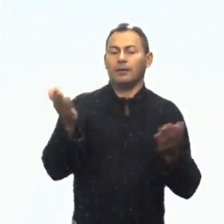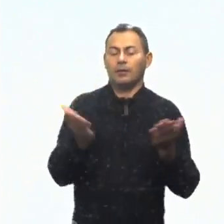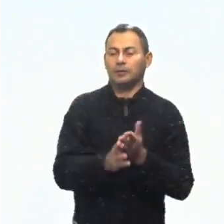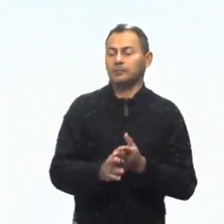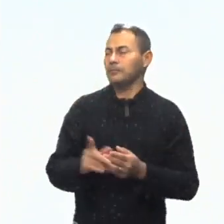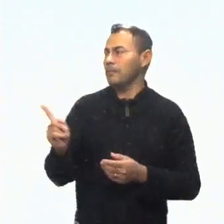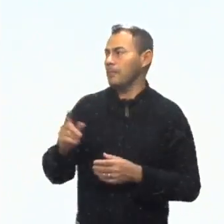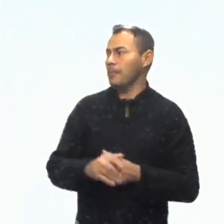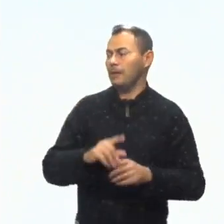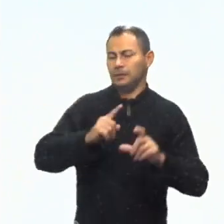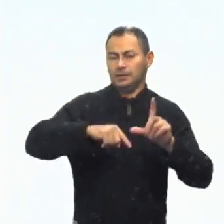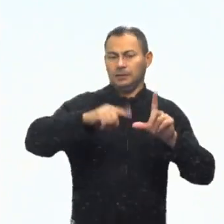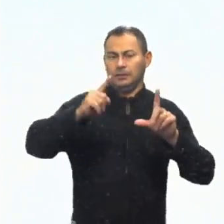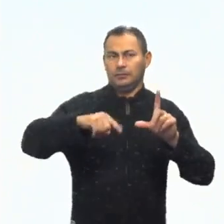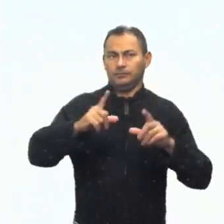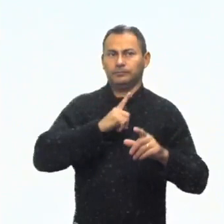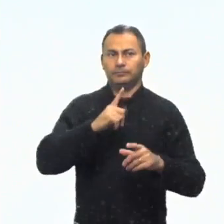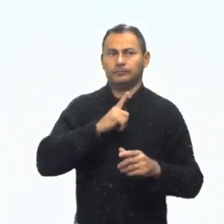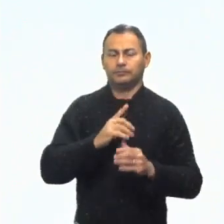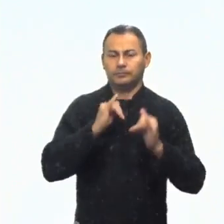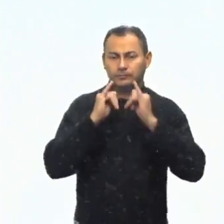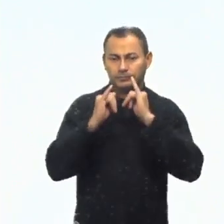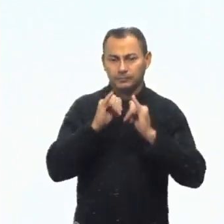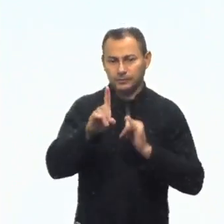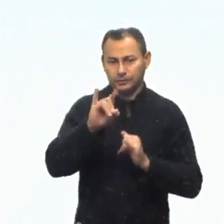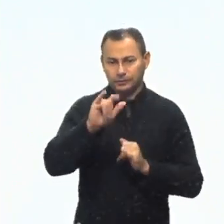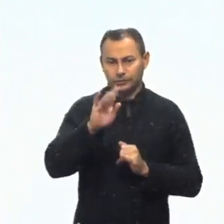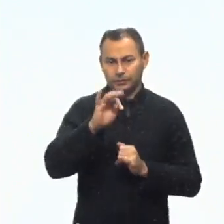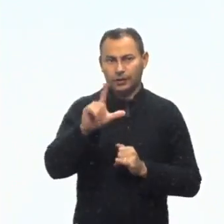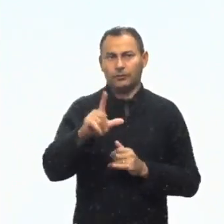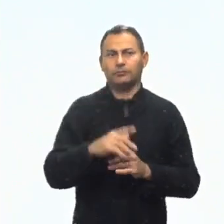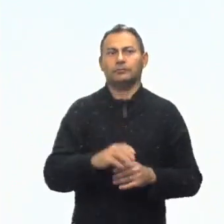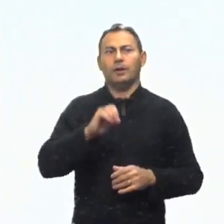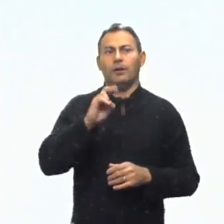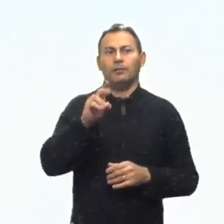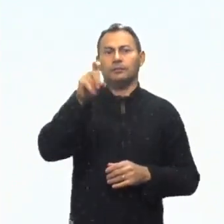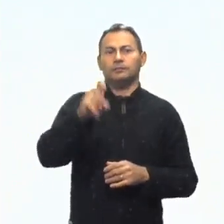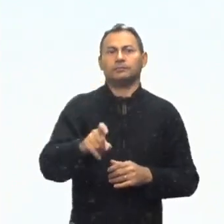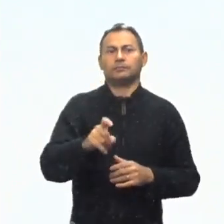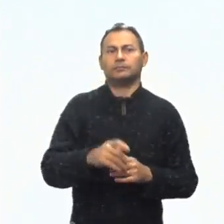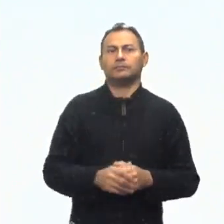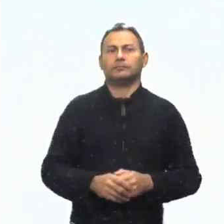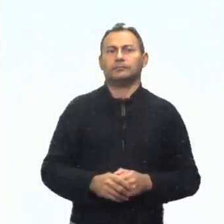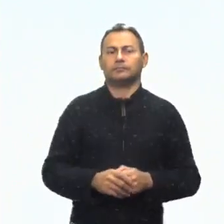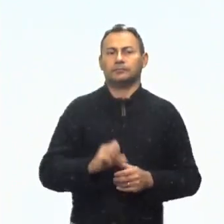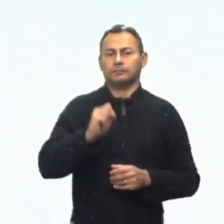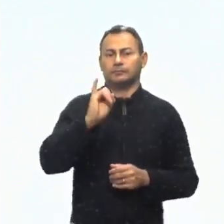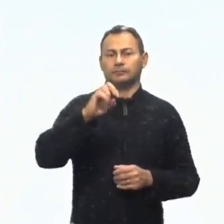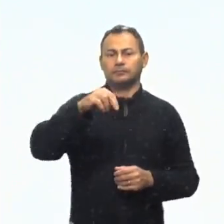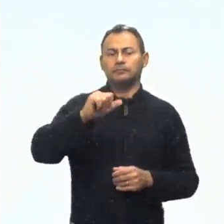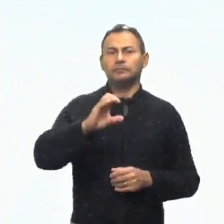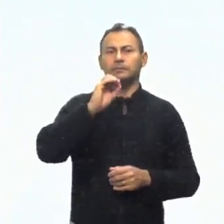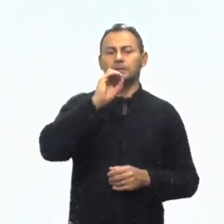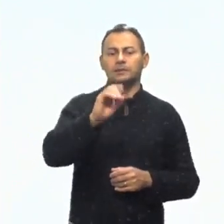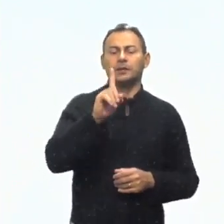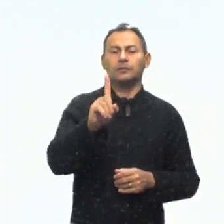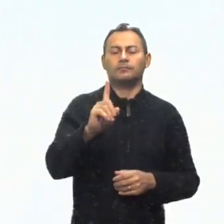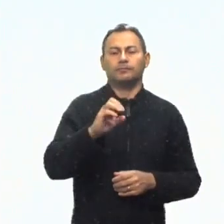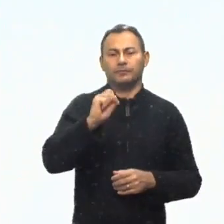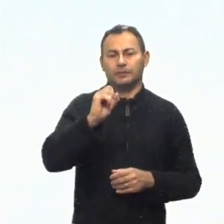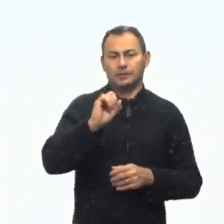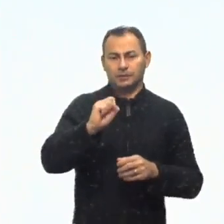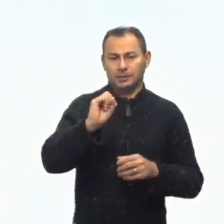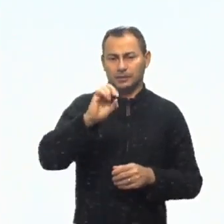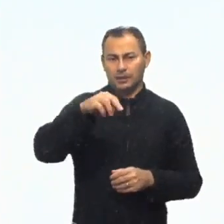vez dessa senoide, eu tiver uma informação digital, ou seja, um sinal que é 0 ou 1, um